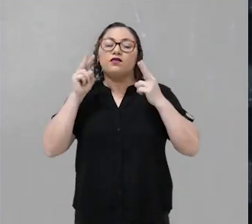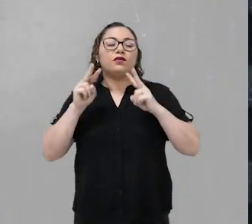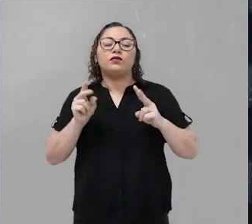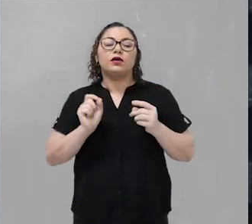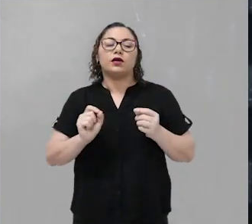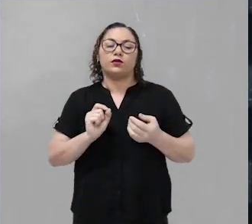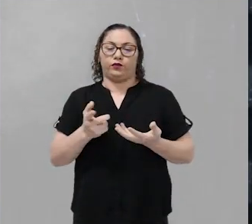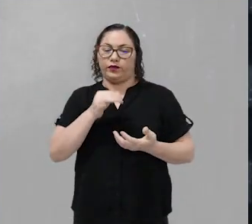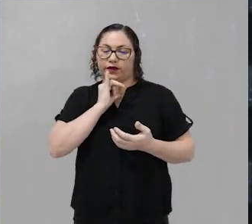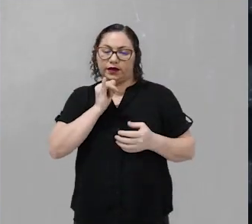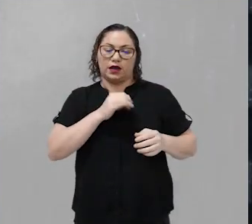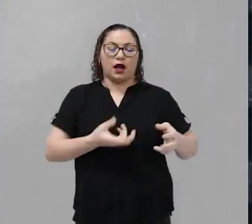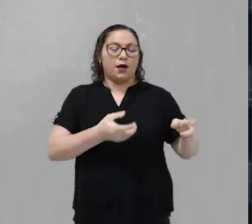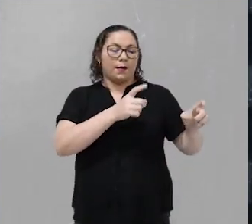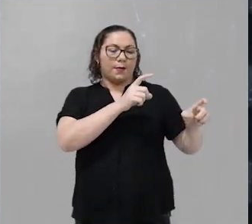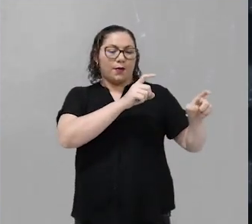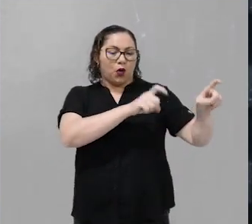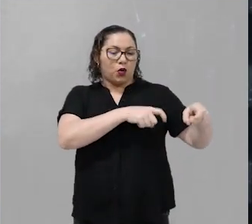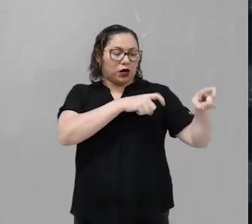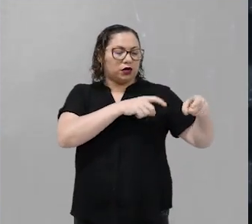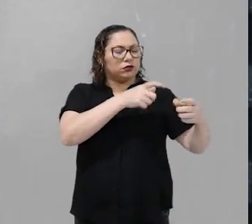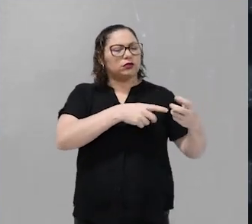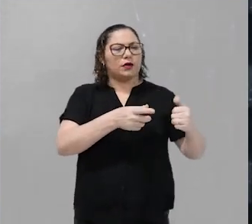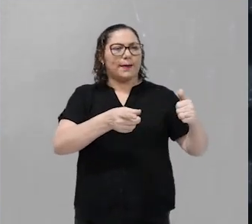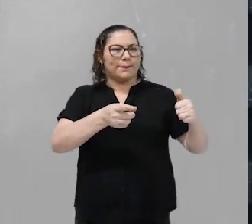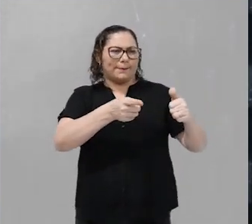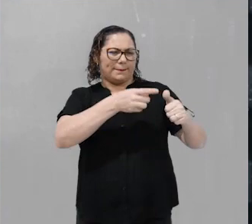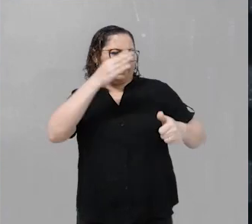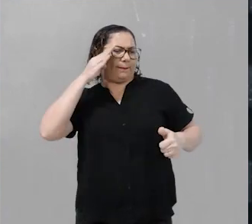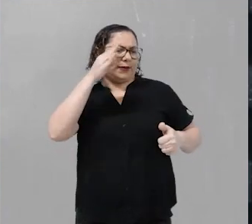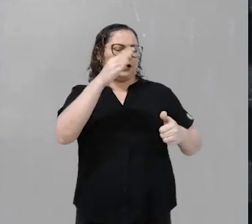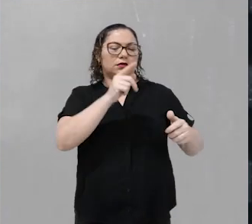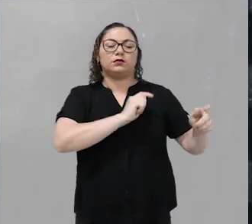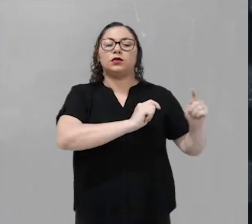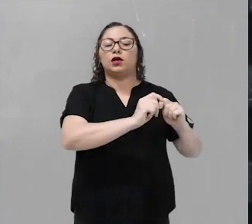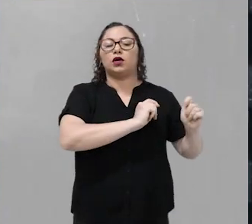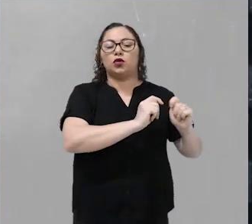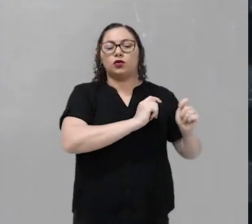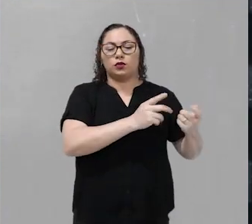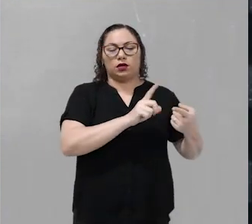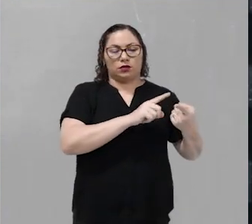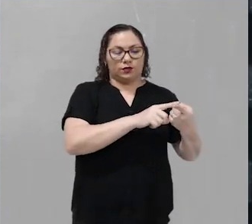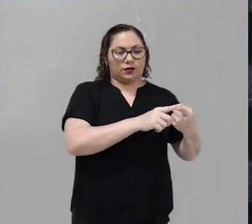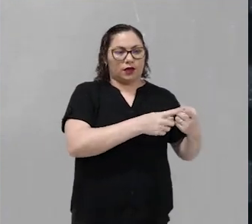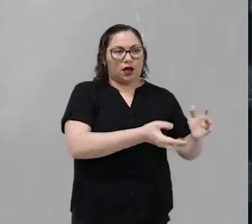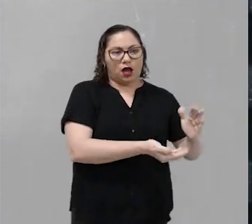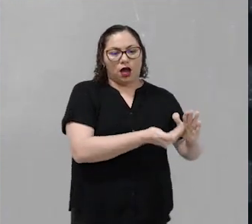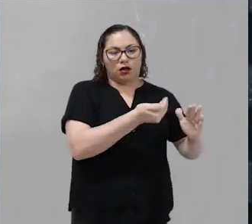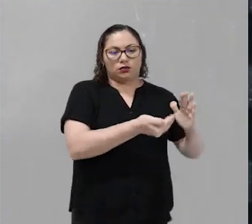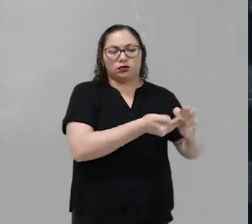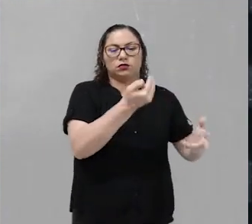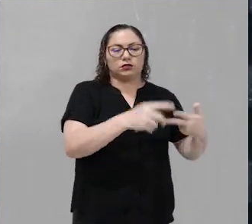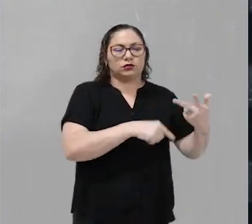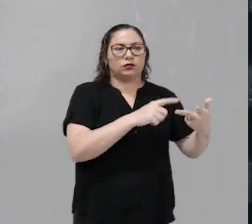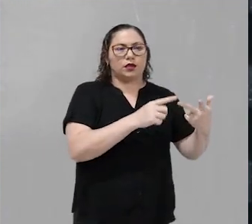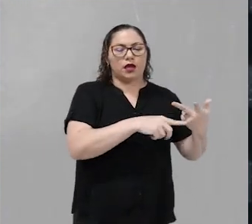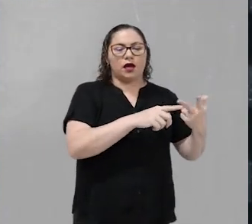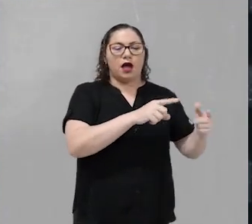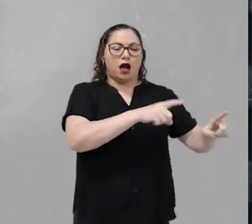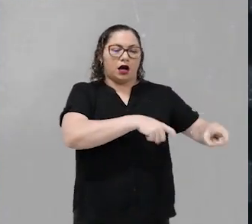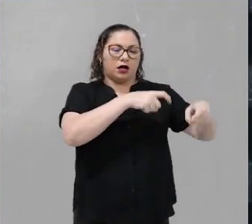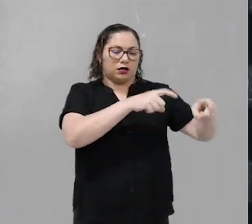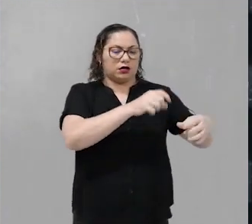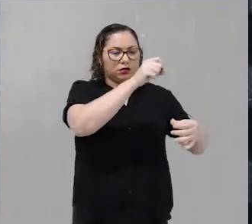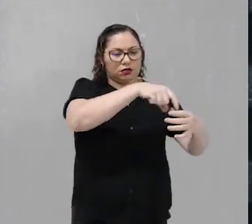junto. Espaço rural, setor primário. O que é setor primário? Extrativismo, agricultura,